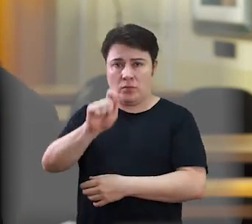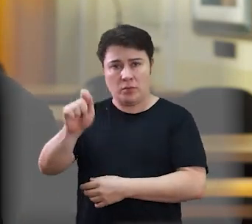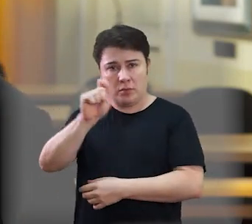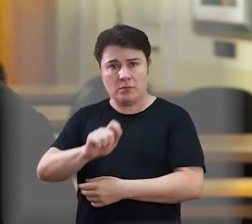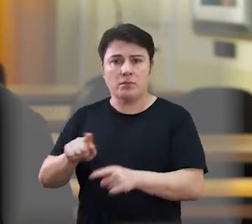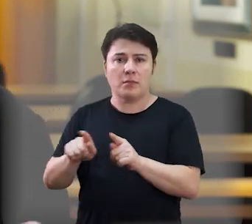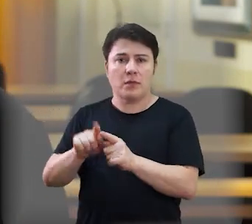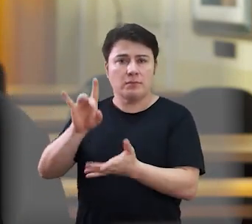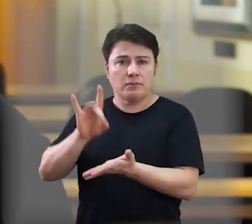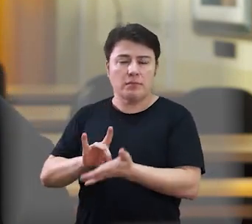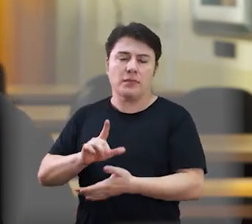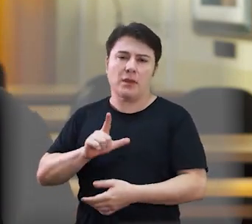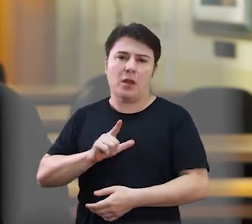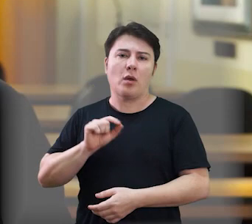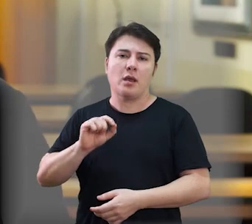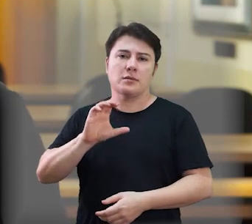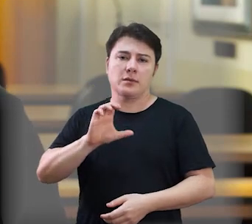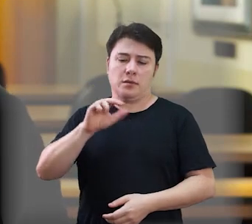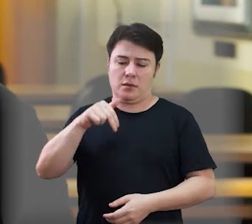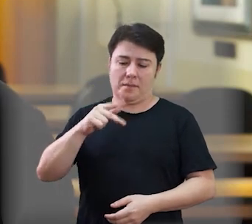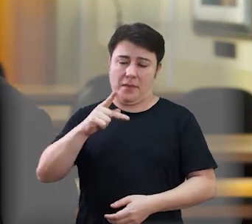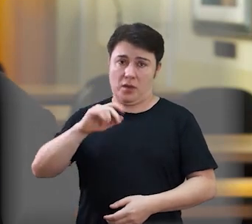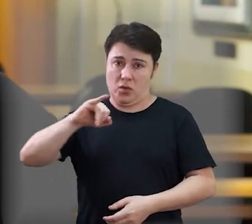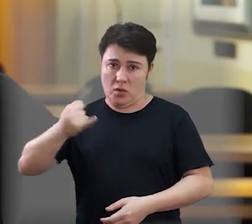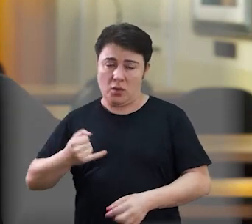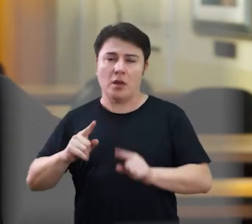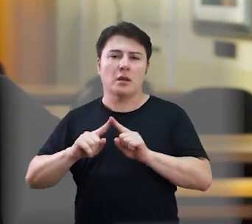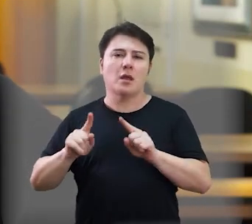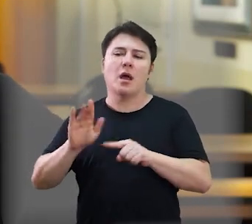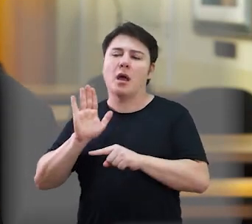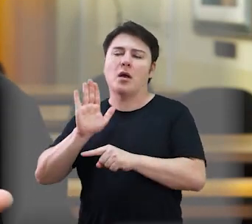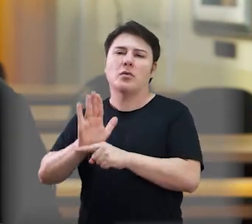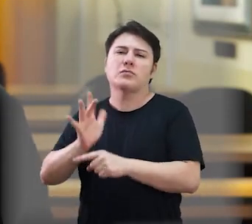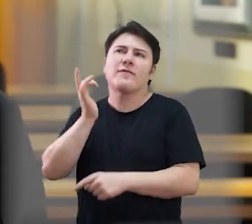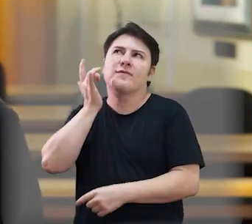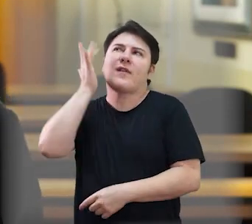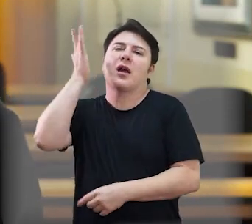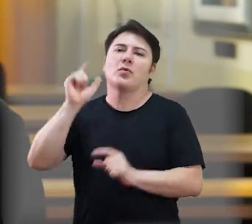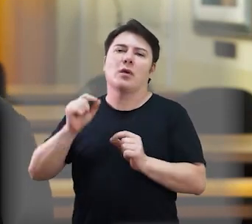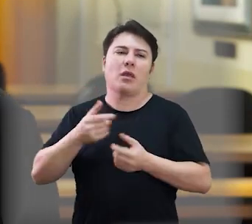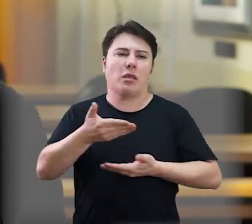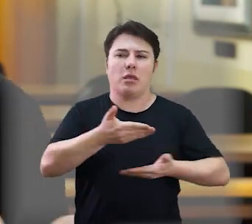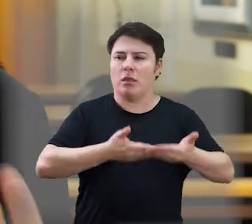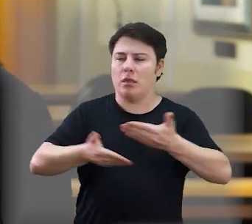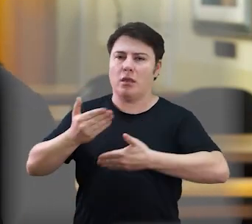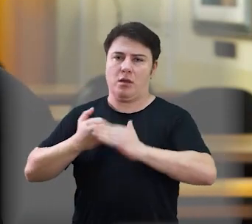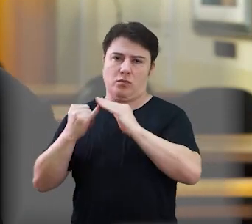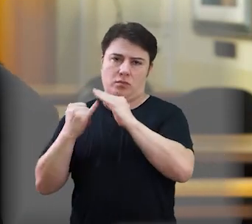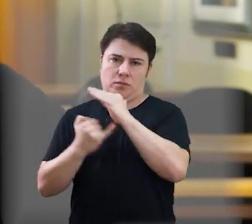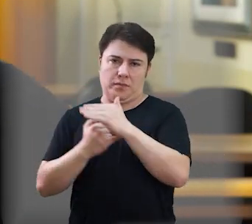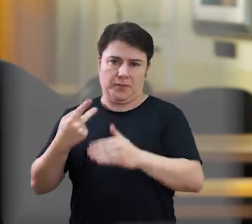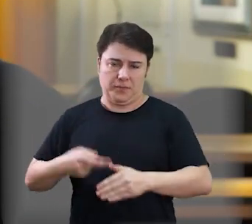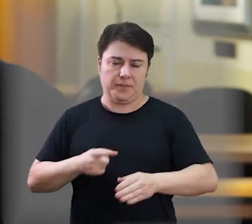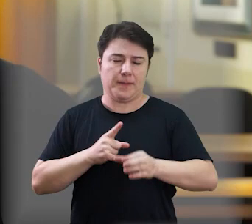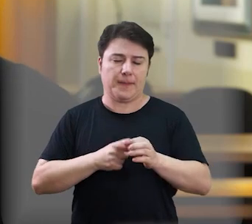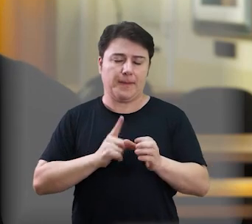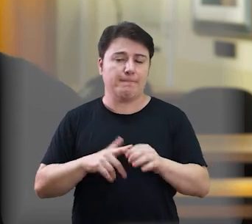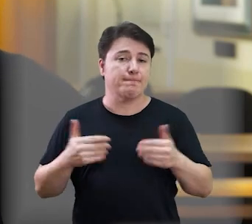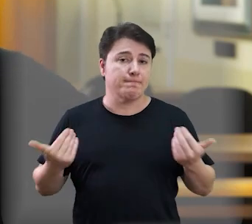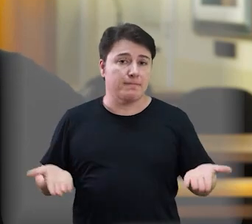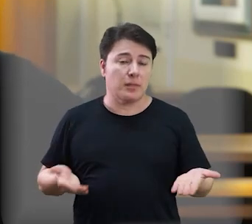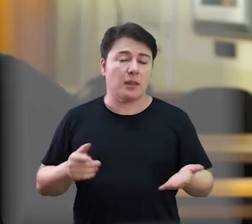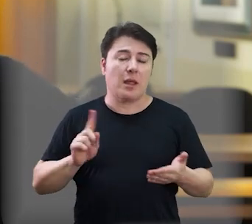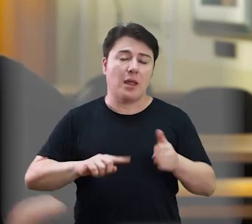a associação se consolidou como uma pessoa jurídica, que isso facilita o trato com as instituições que existem na